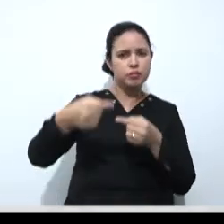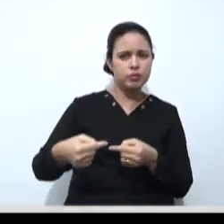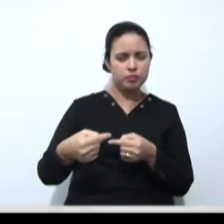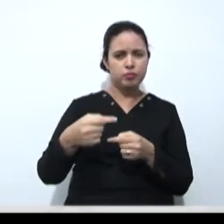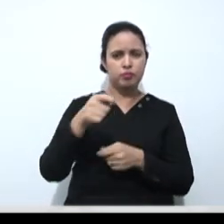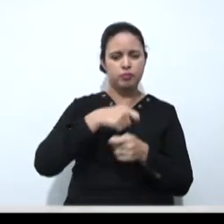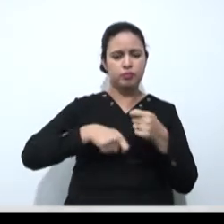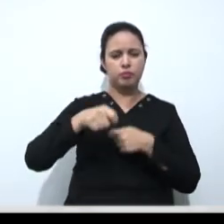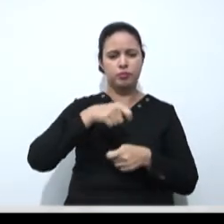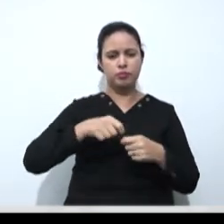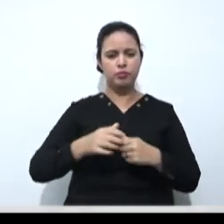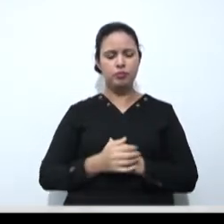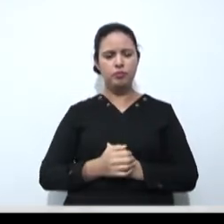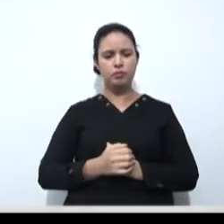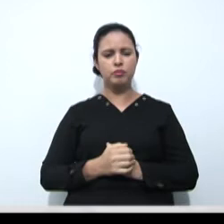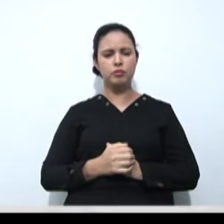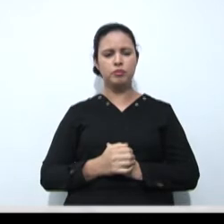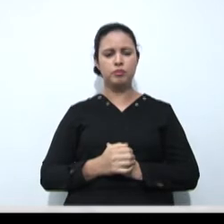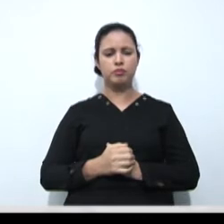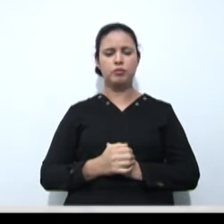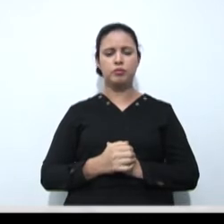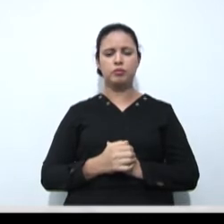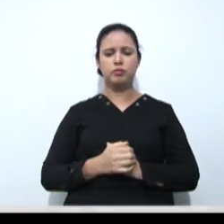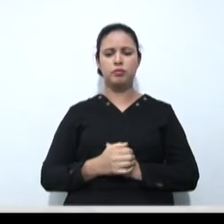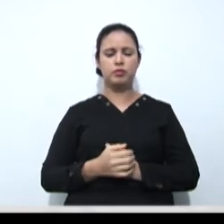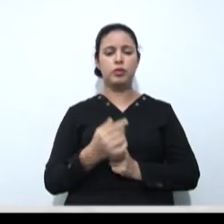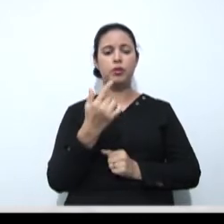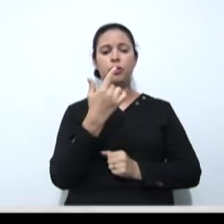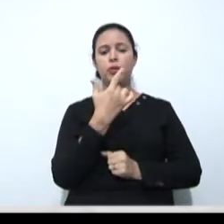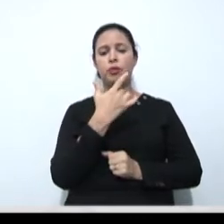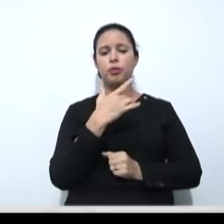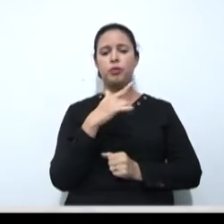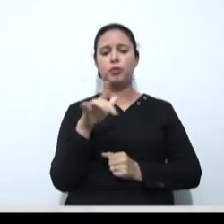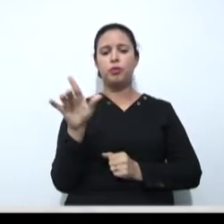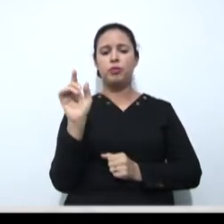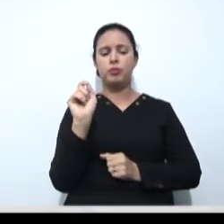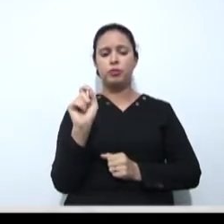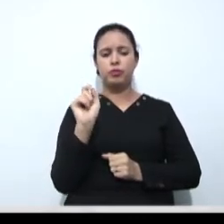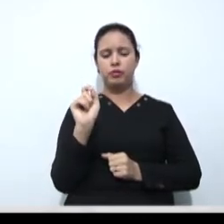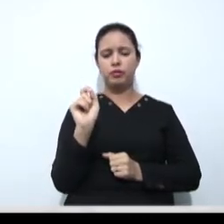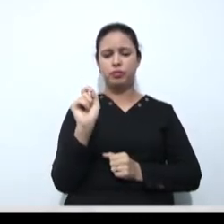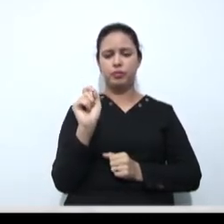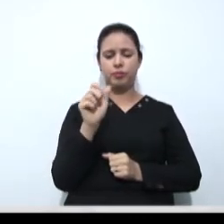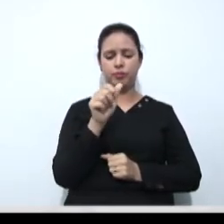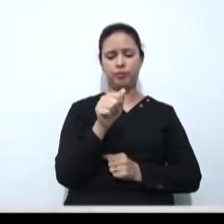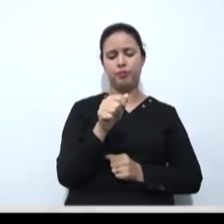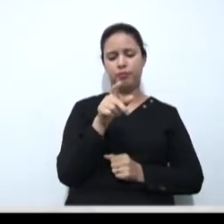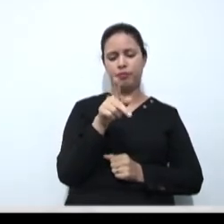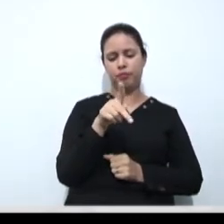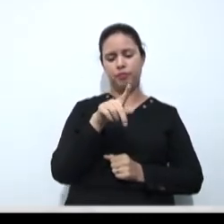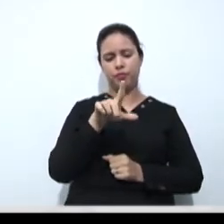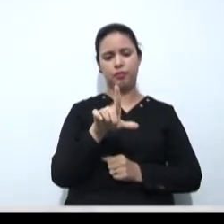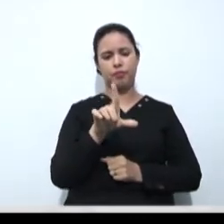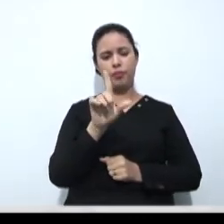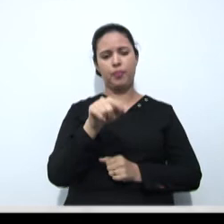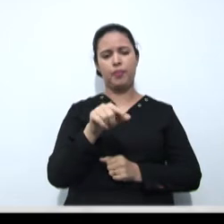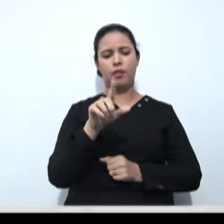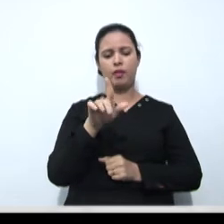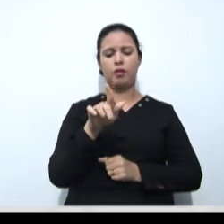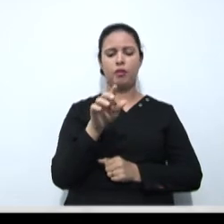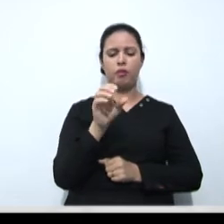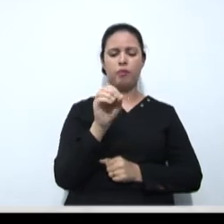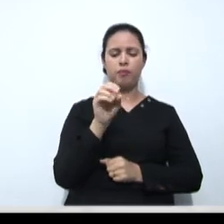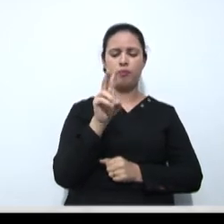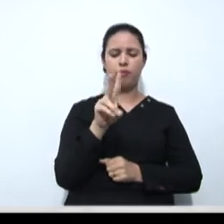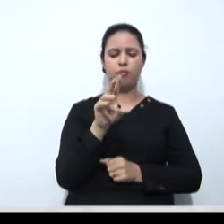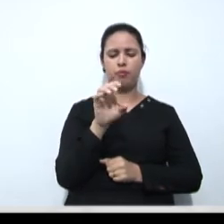negócio. Um outro ponto, um outro elemento para o APL também a governança.